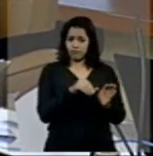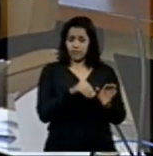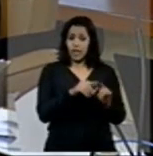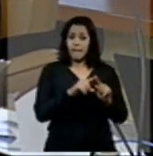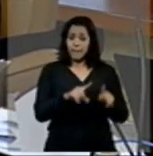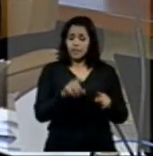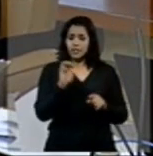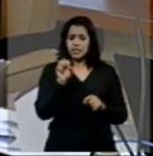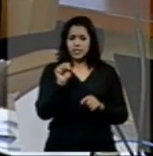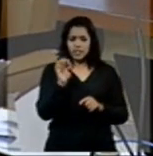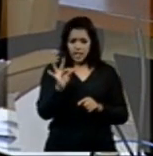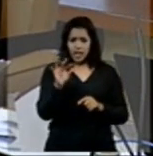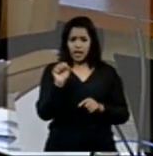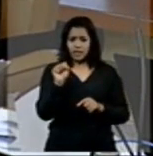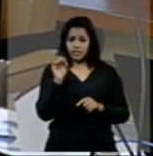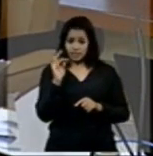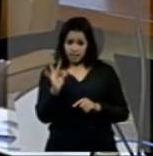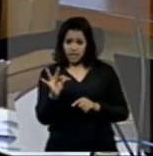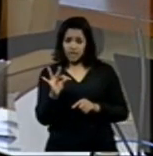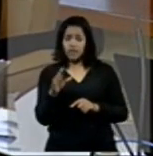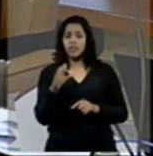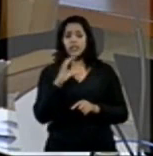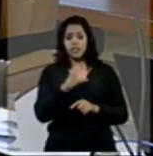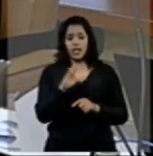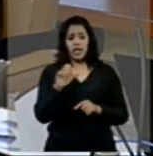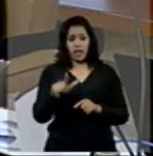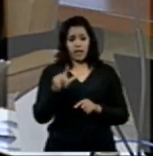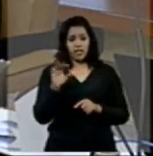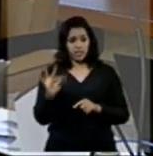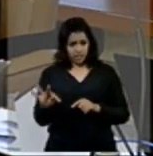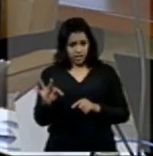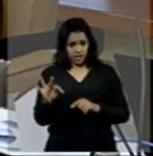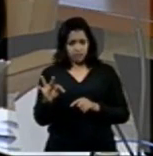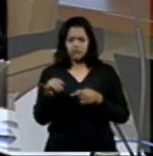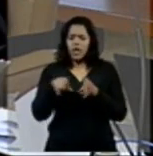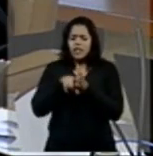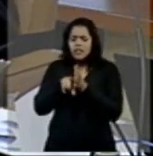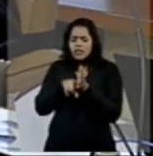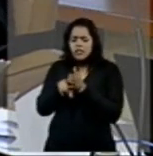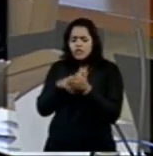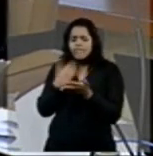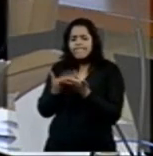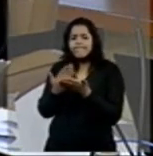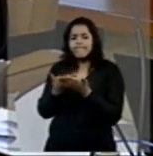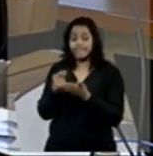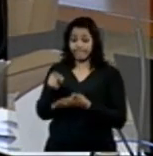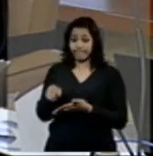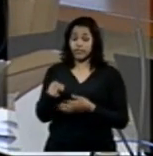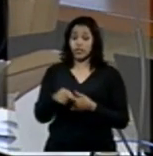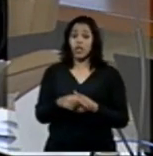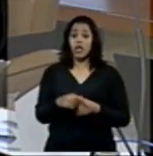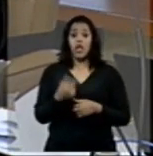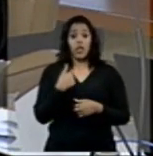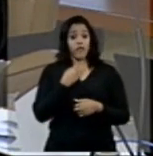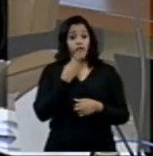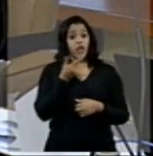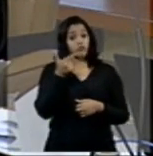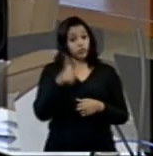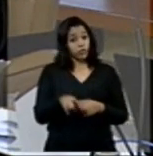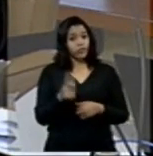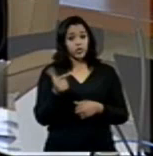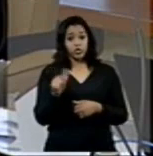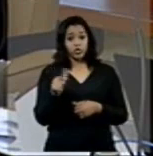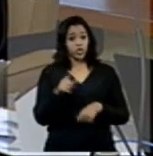foi precisamente a consolidação das leis do trabalho. Ressalto mais uma vez que não havia, à época